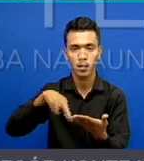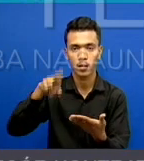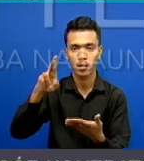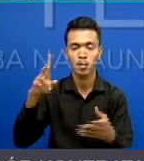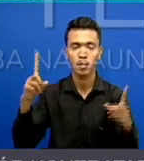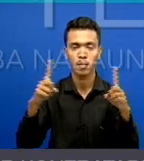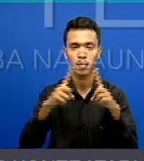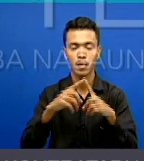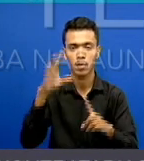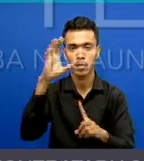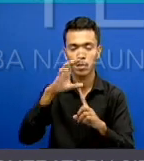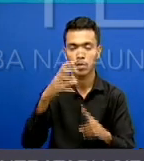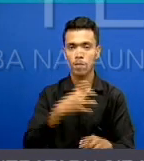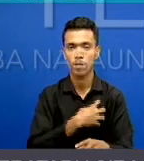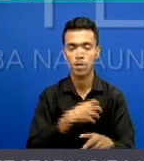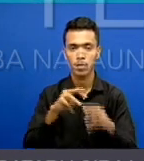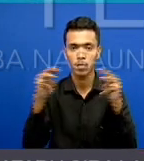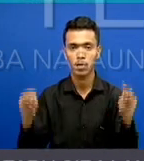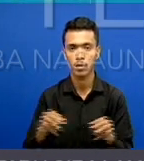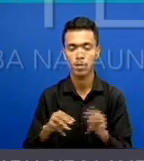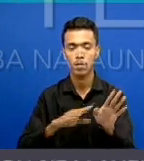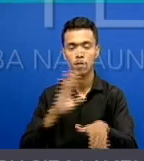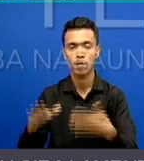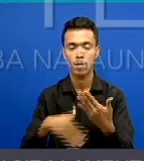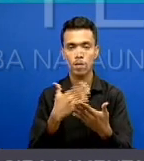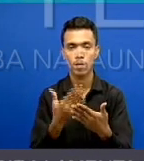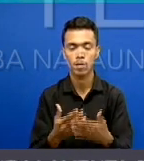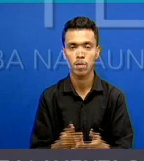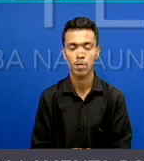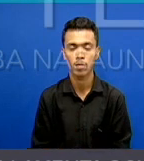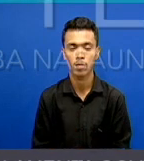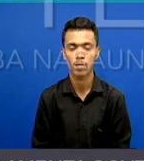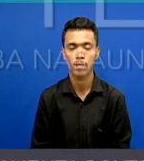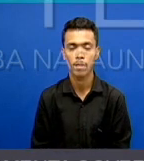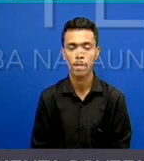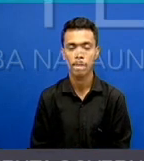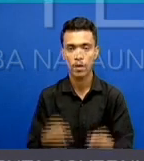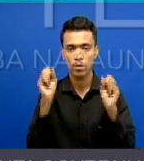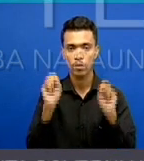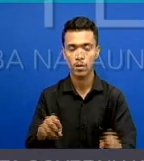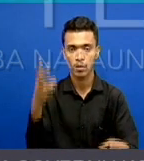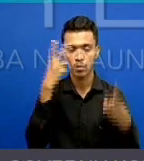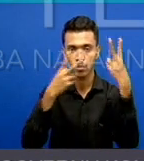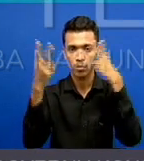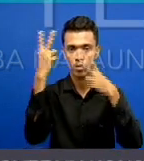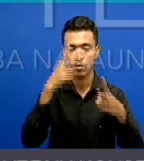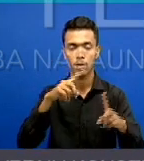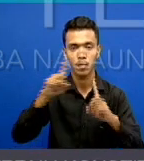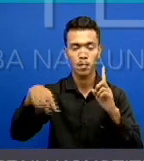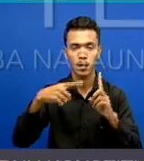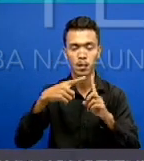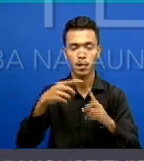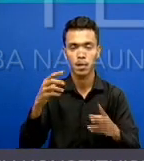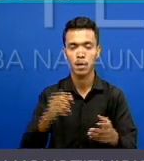ia, comando pentel município Rototo, ba ia parte secção trânsito, a tubela controla. Se quando maca